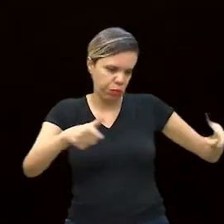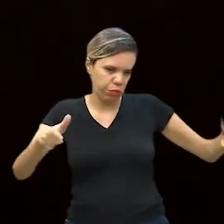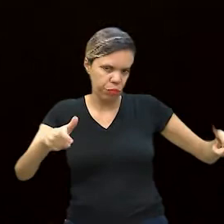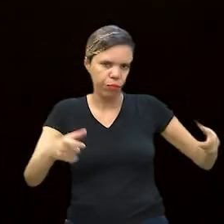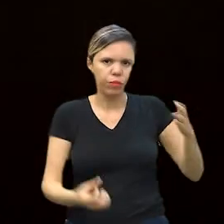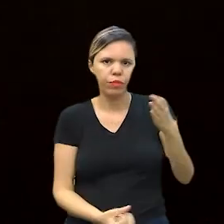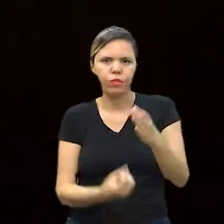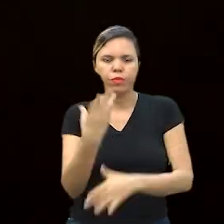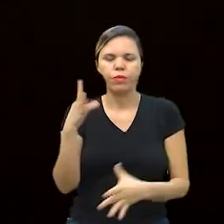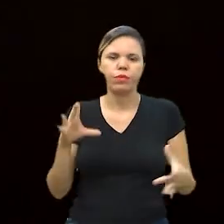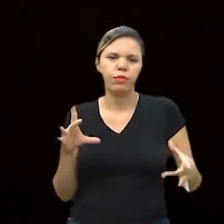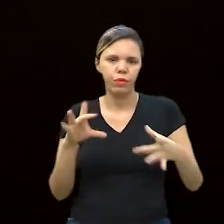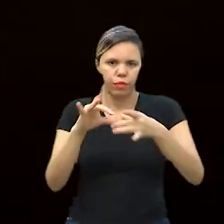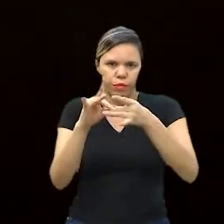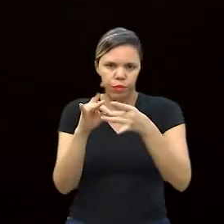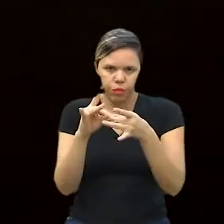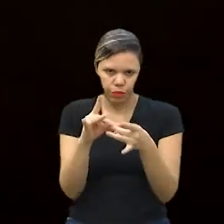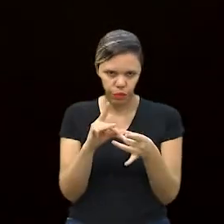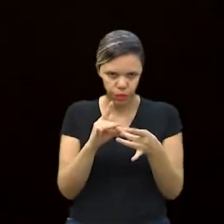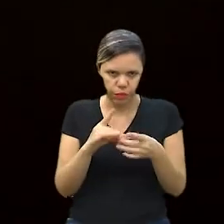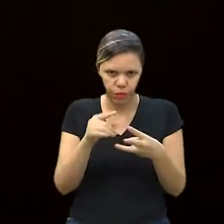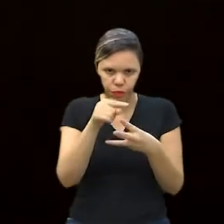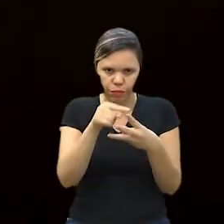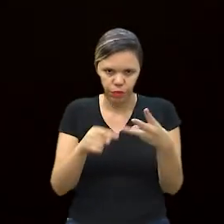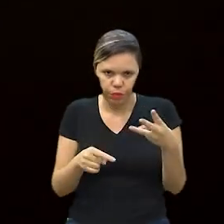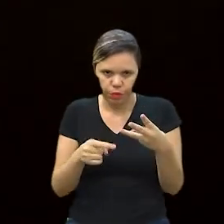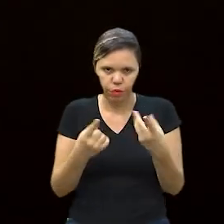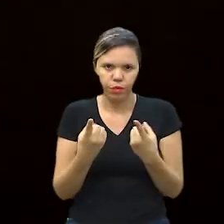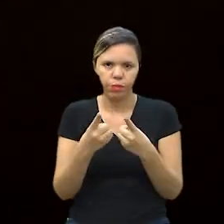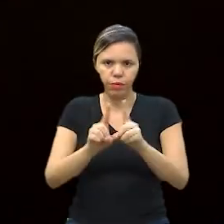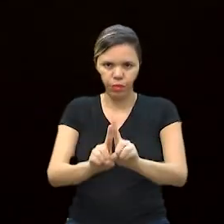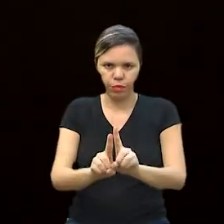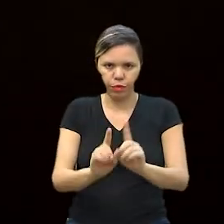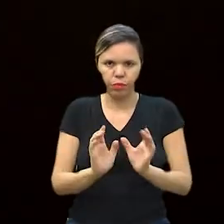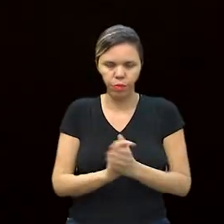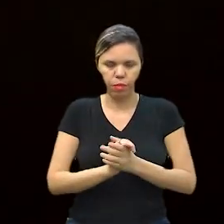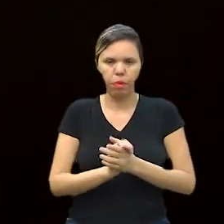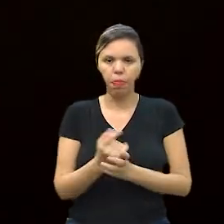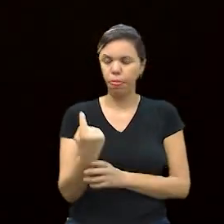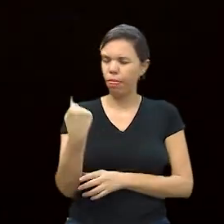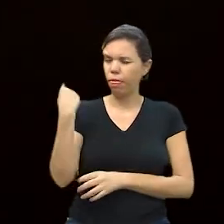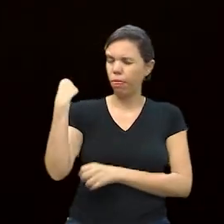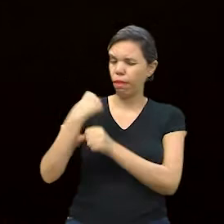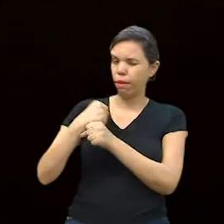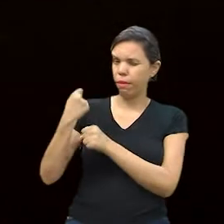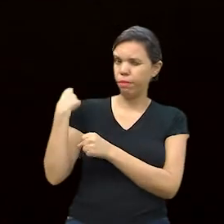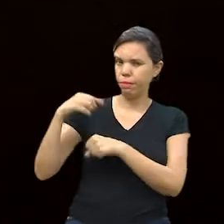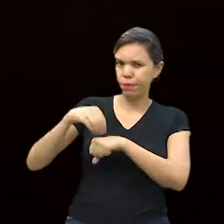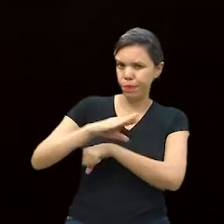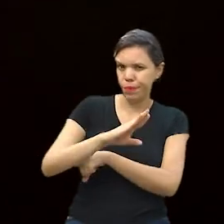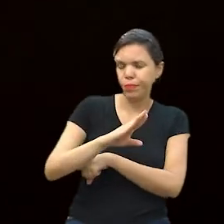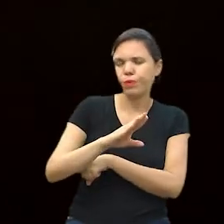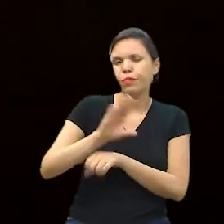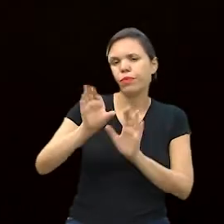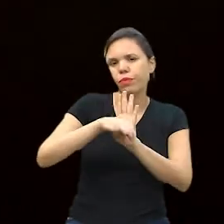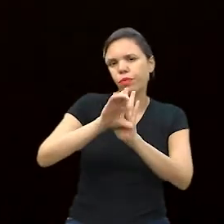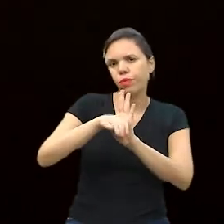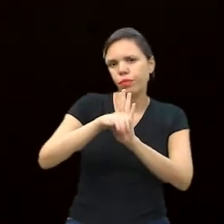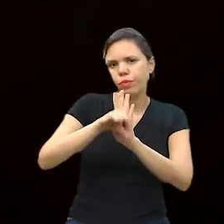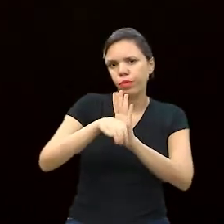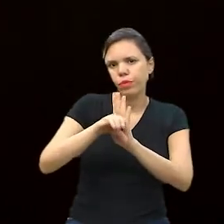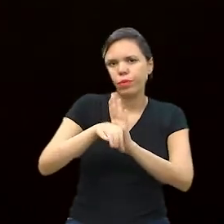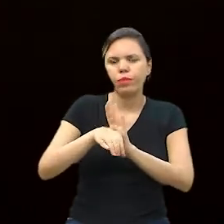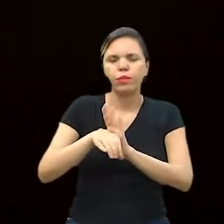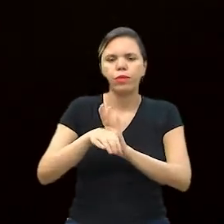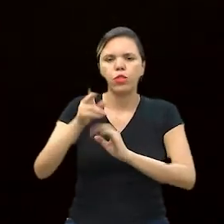que nasceu aí da união de três casais que lá atrás trouxeram esse